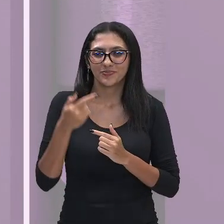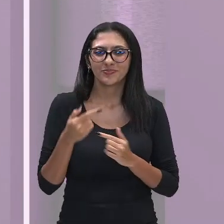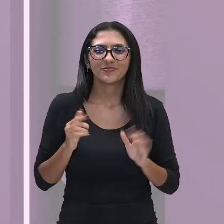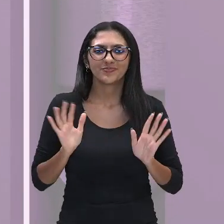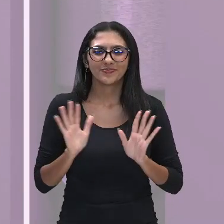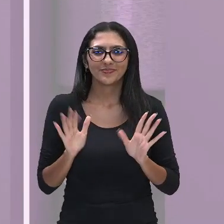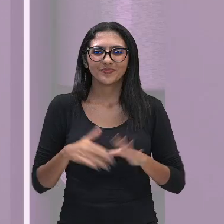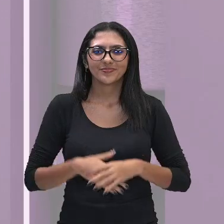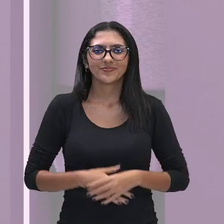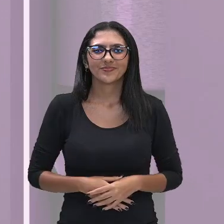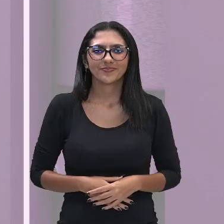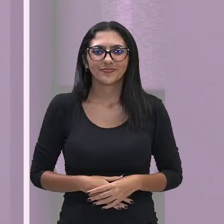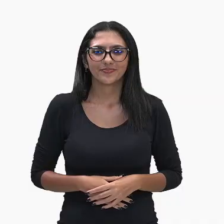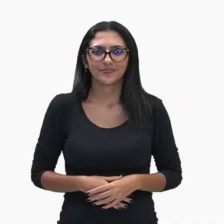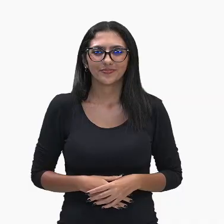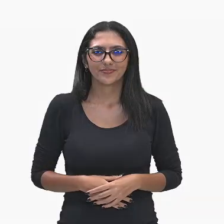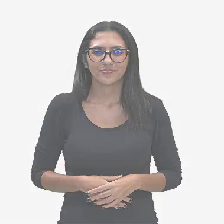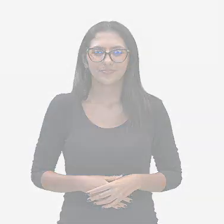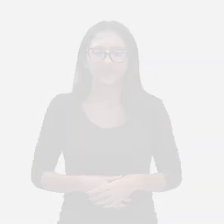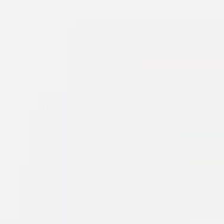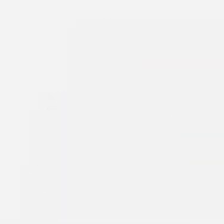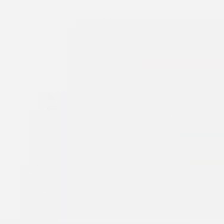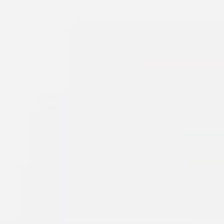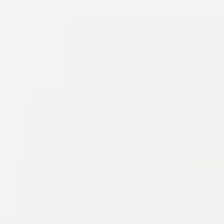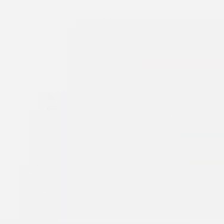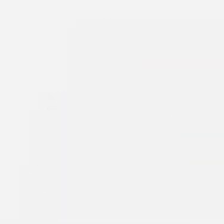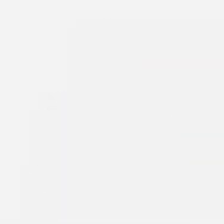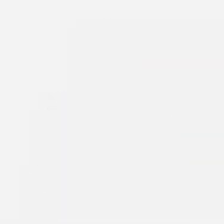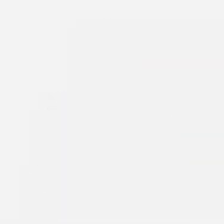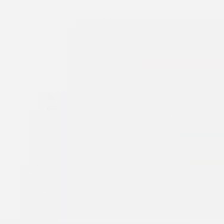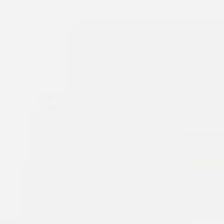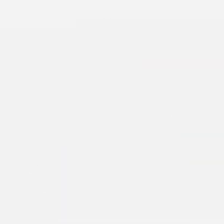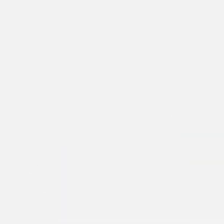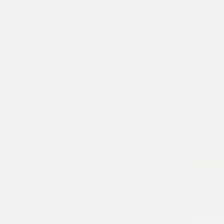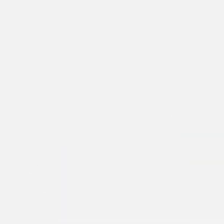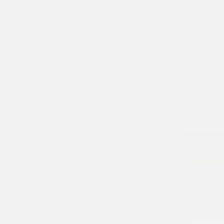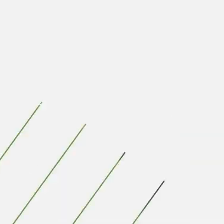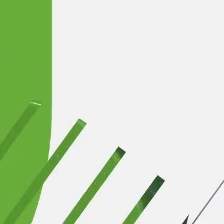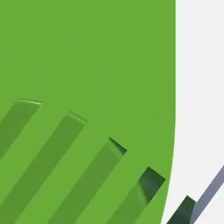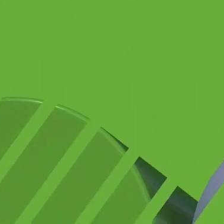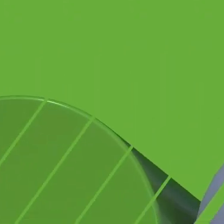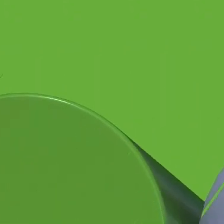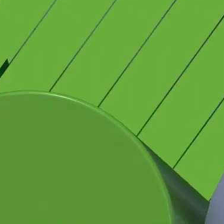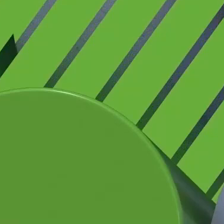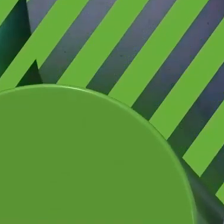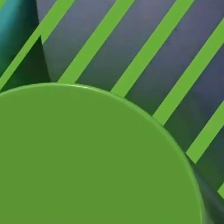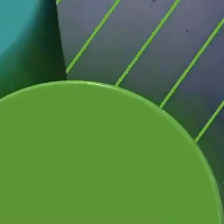próxima oportunidade.